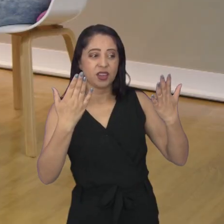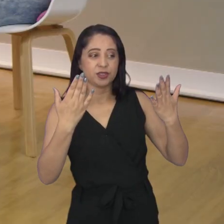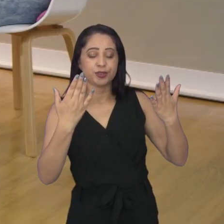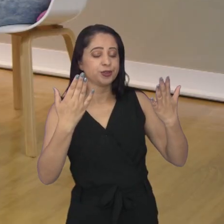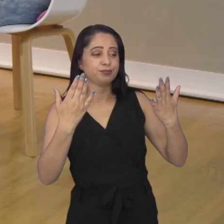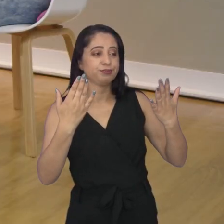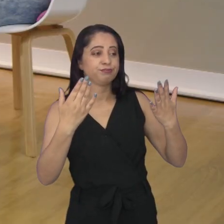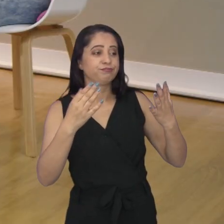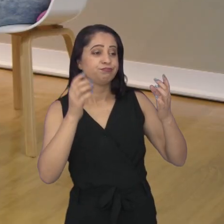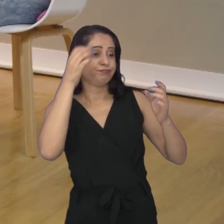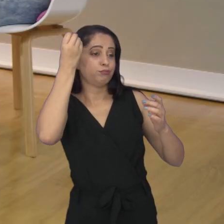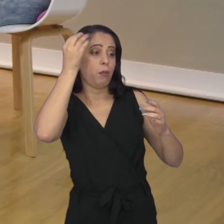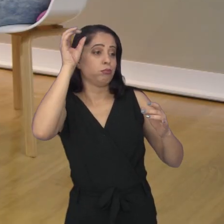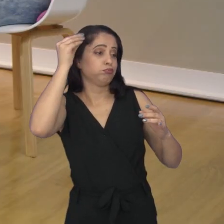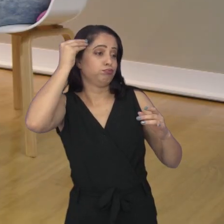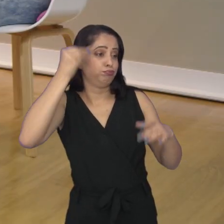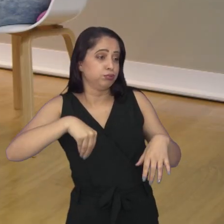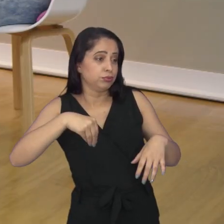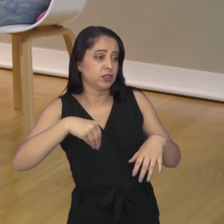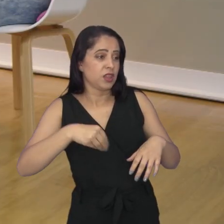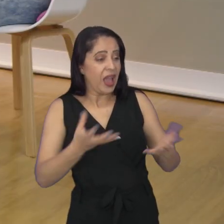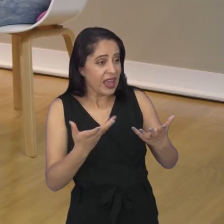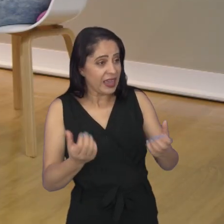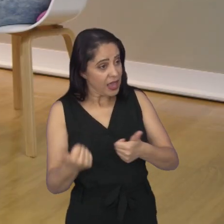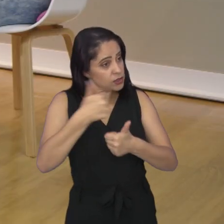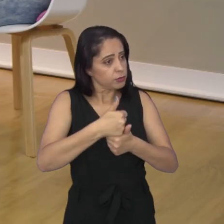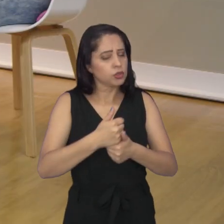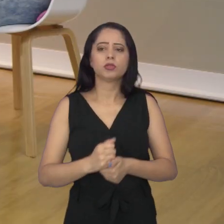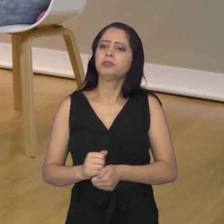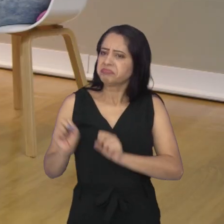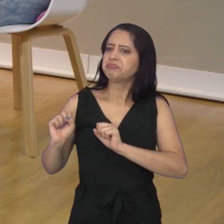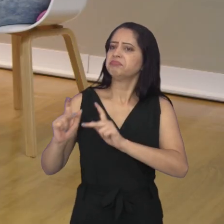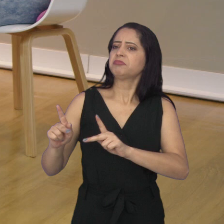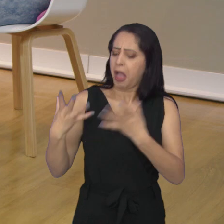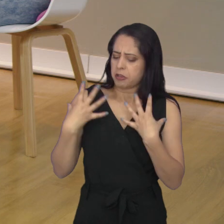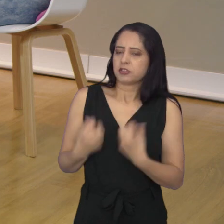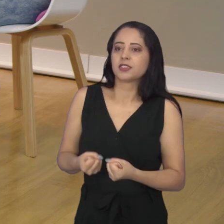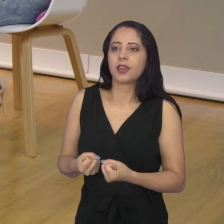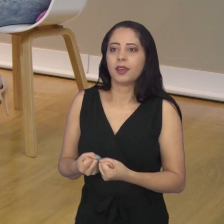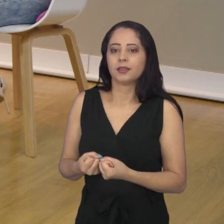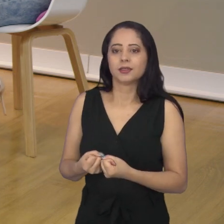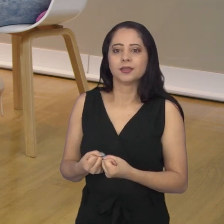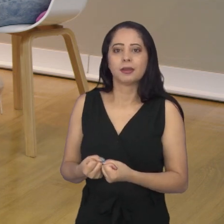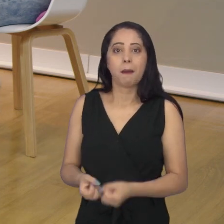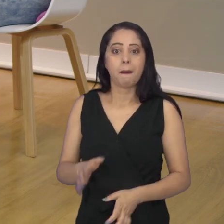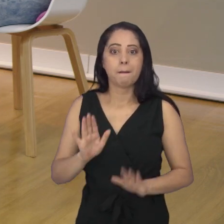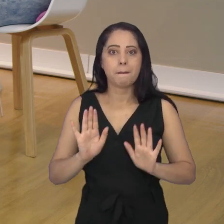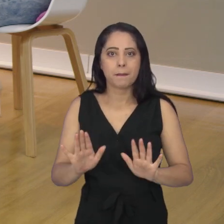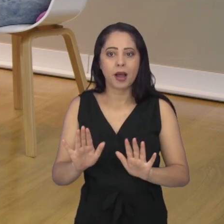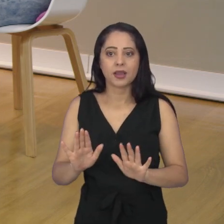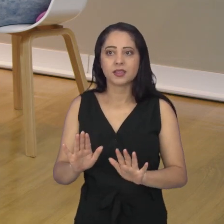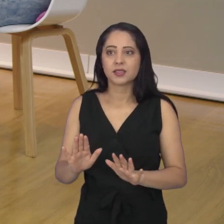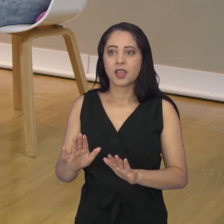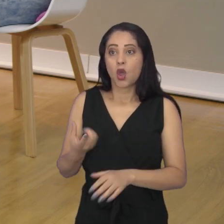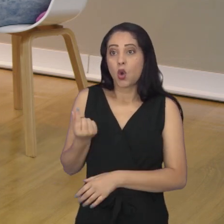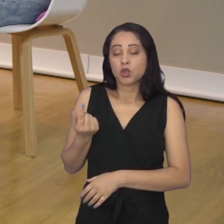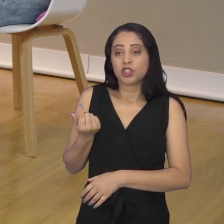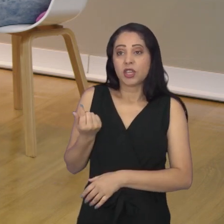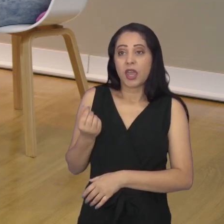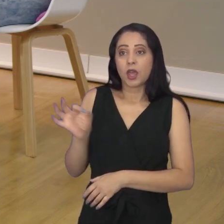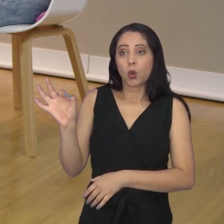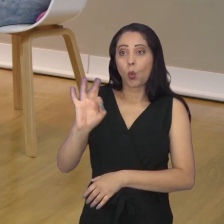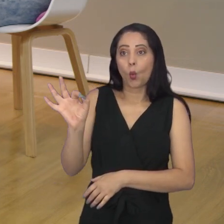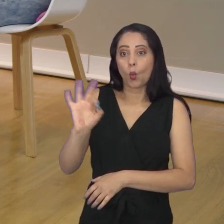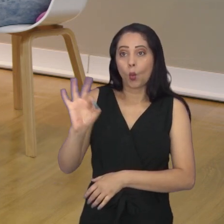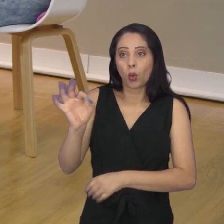simplesmente desistiu. Quer apresentar o evento? Falei, topo. Só que eu tinha 62 centavos na minha conta e era em